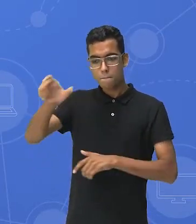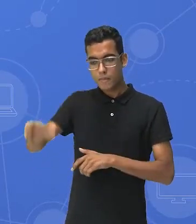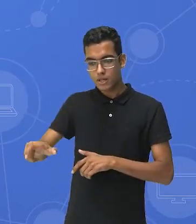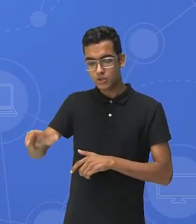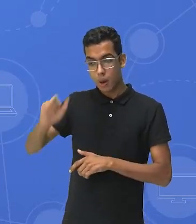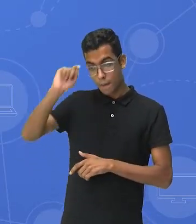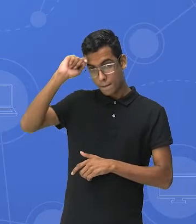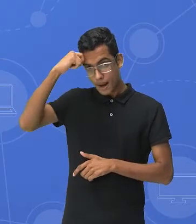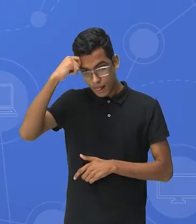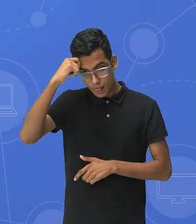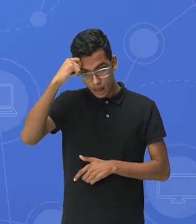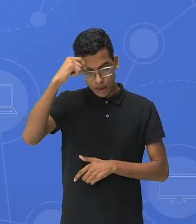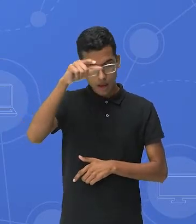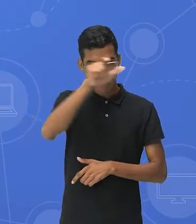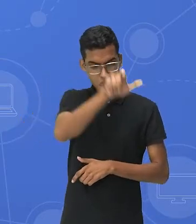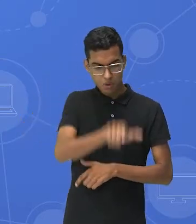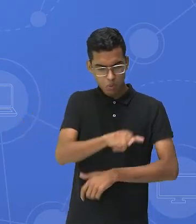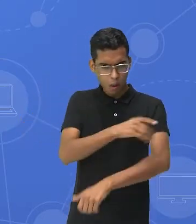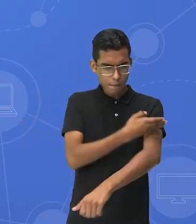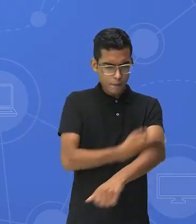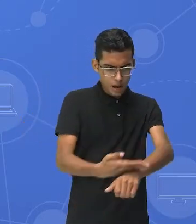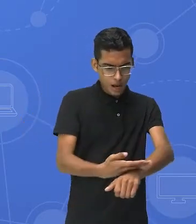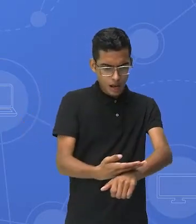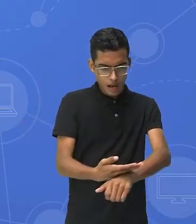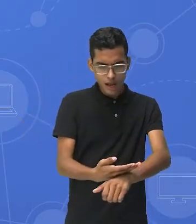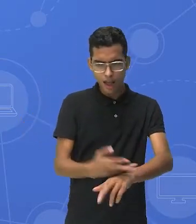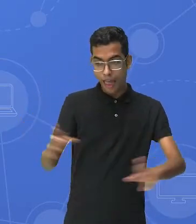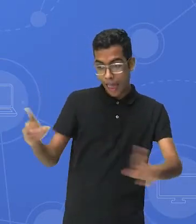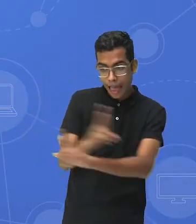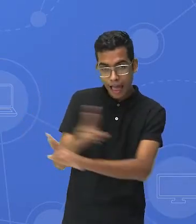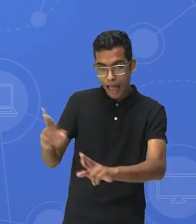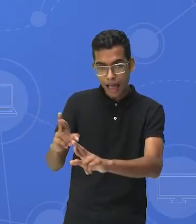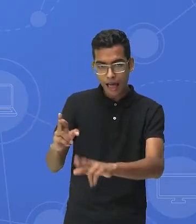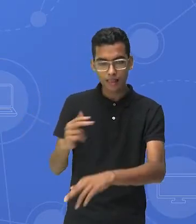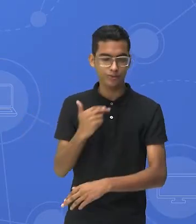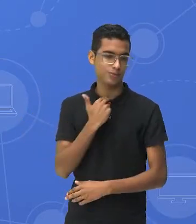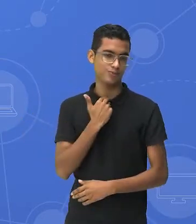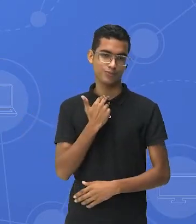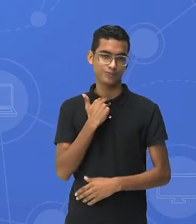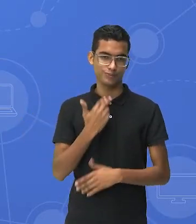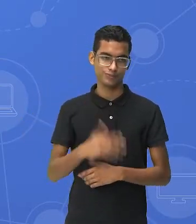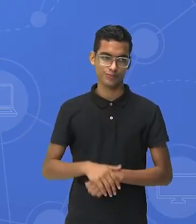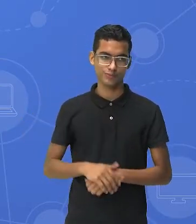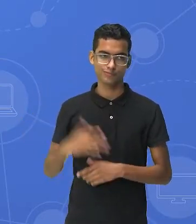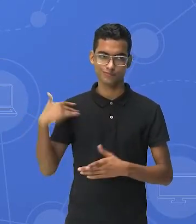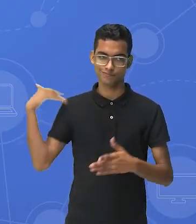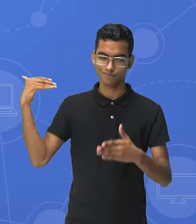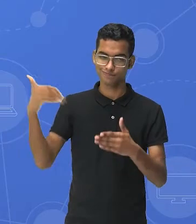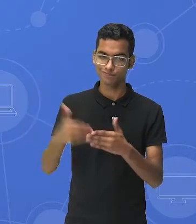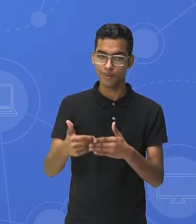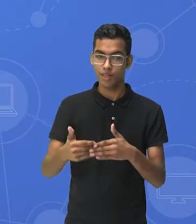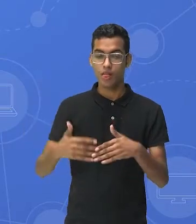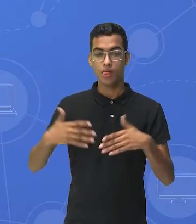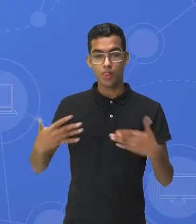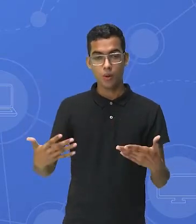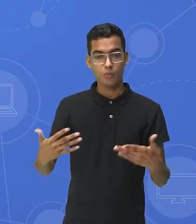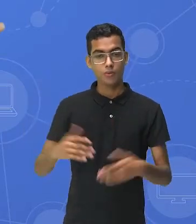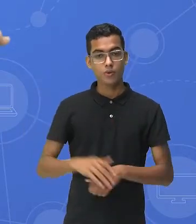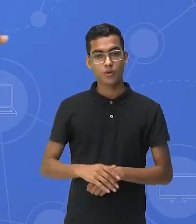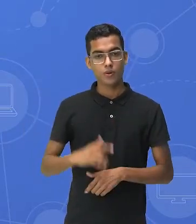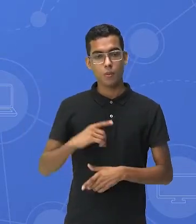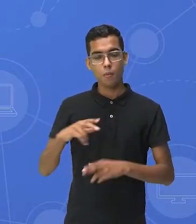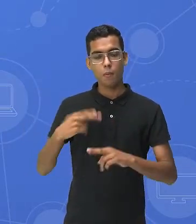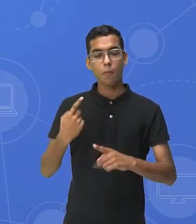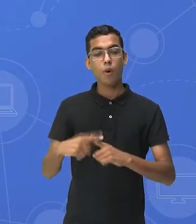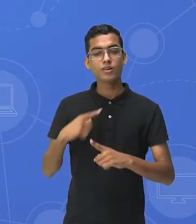negra. Tanto é que o apartheid é justamente, né, foi um regime onde havia essa